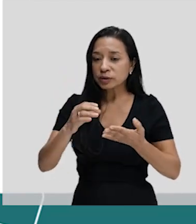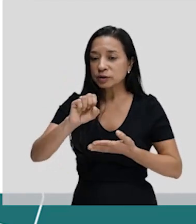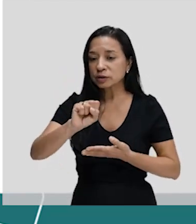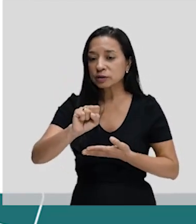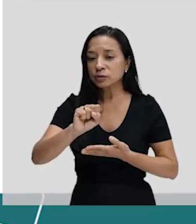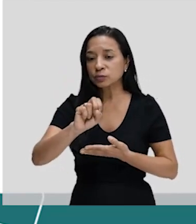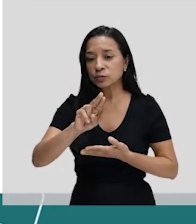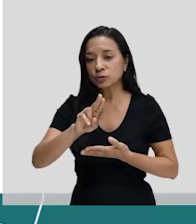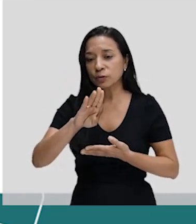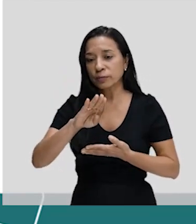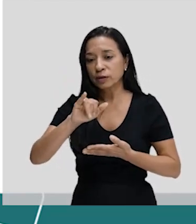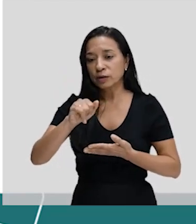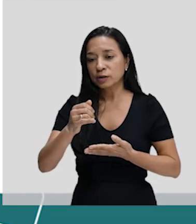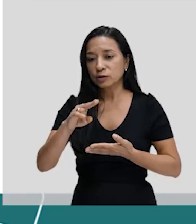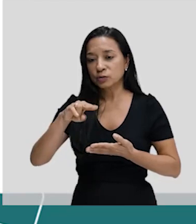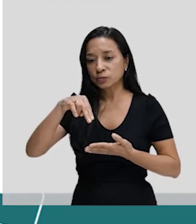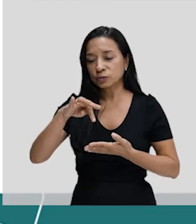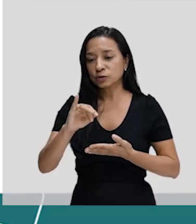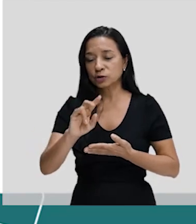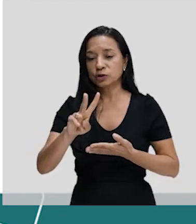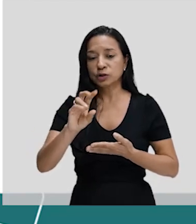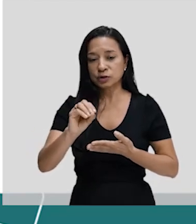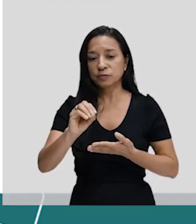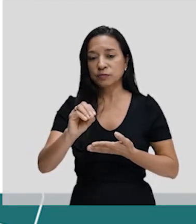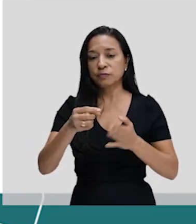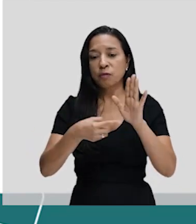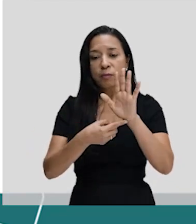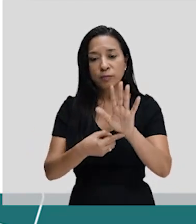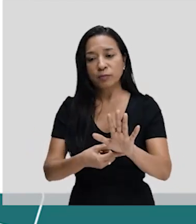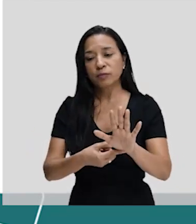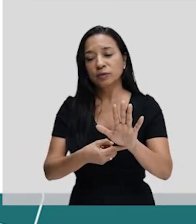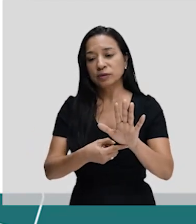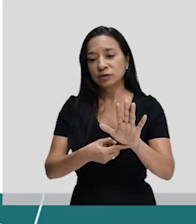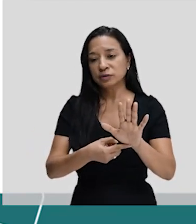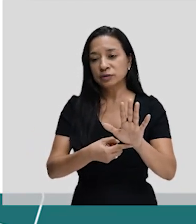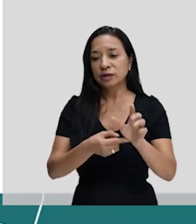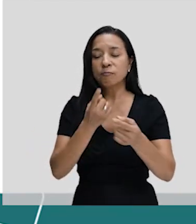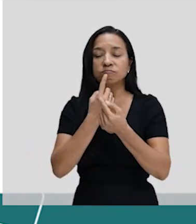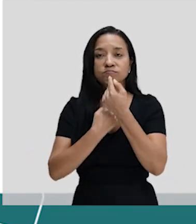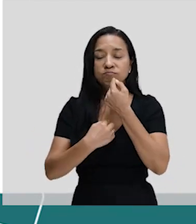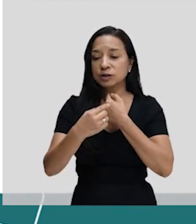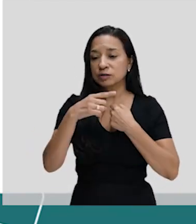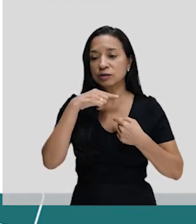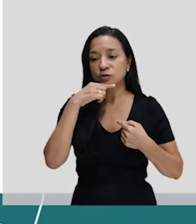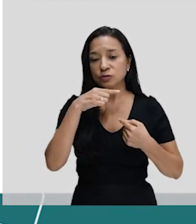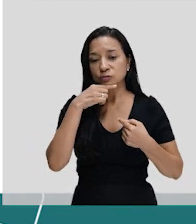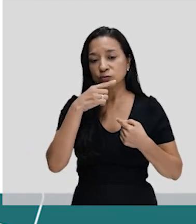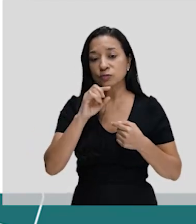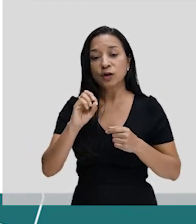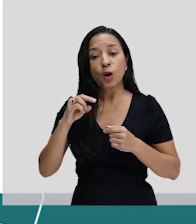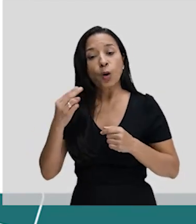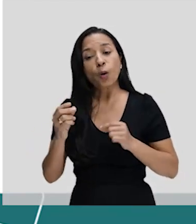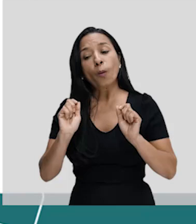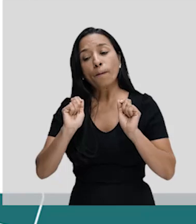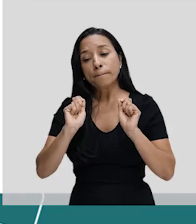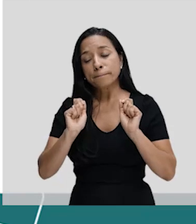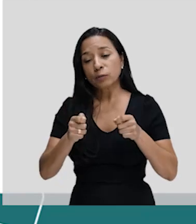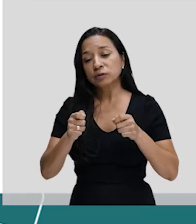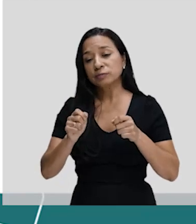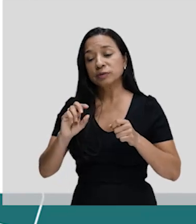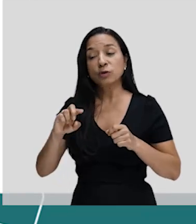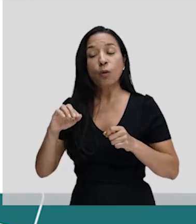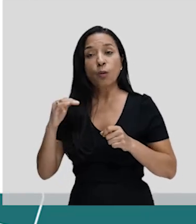indicar desejo, dúvida, fato imaginado e possibilidade